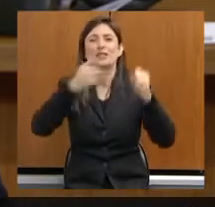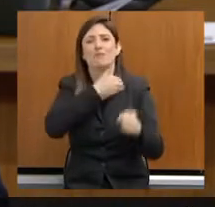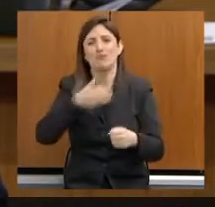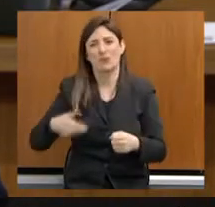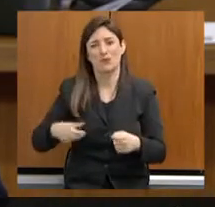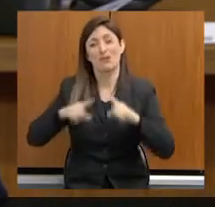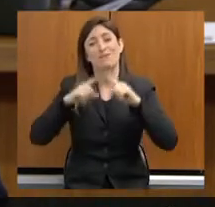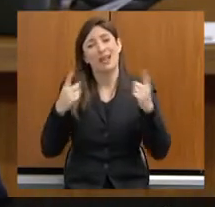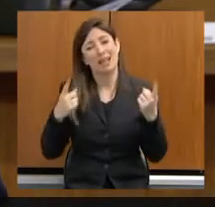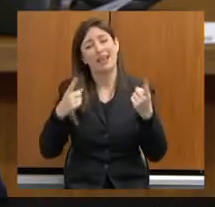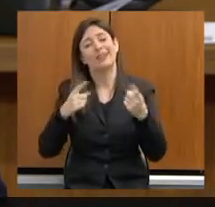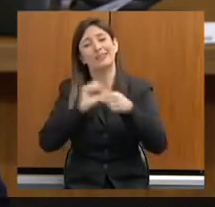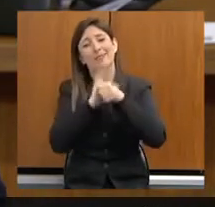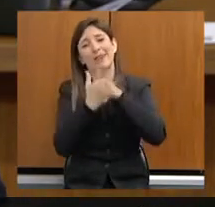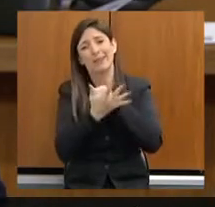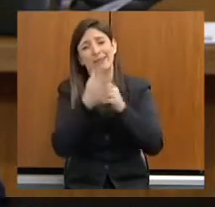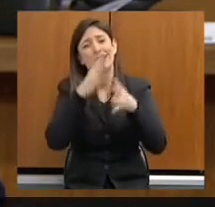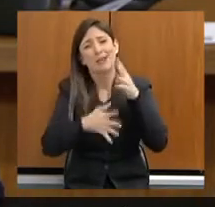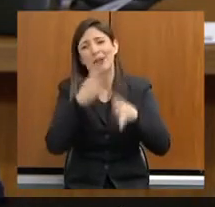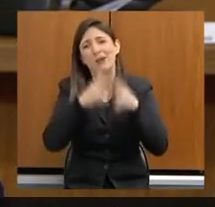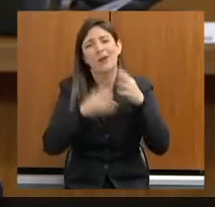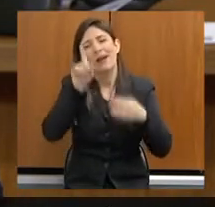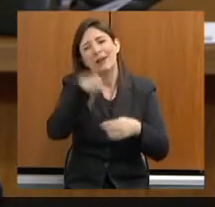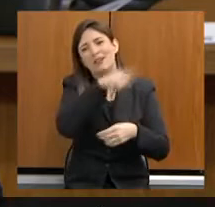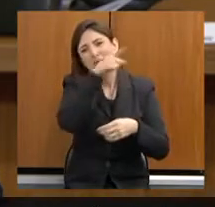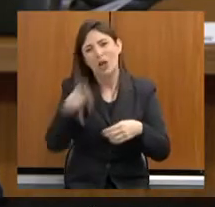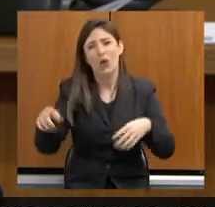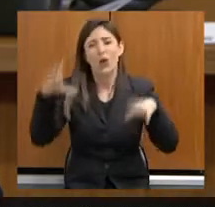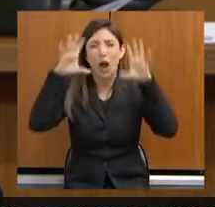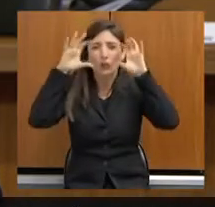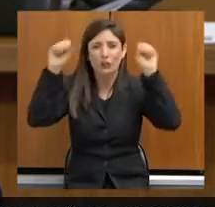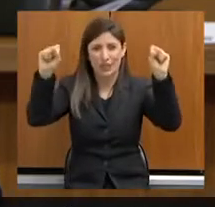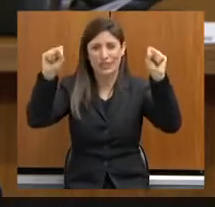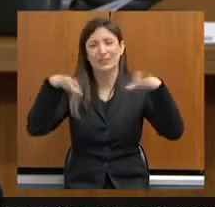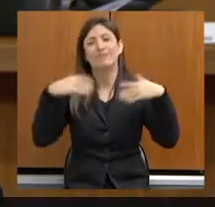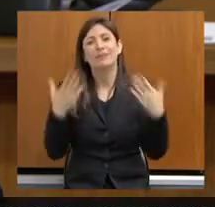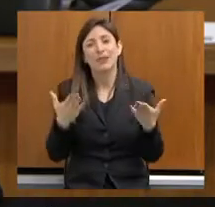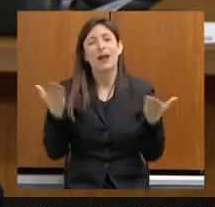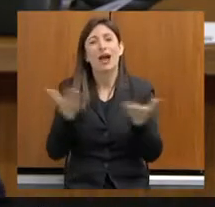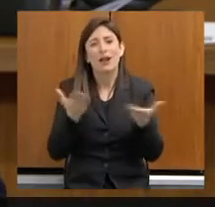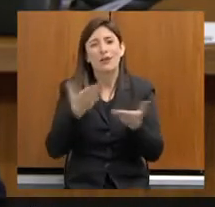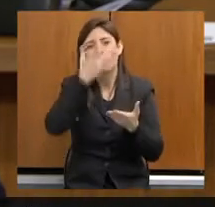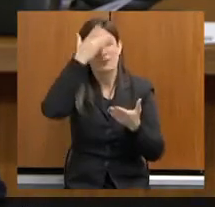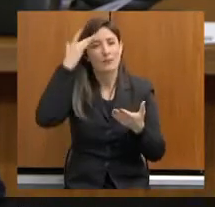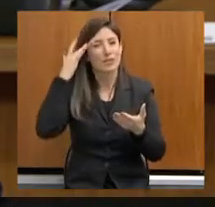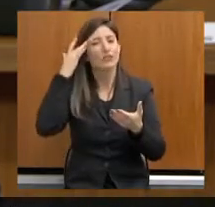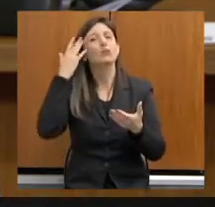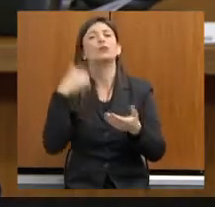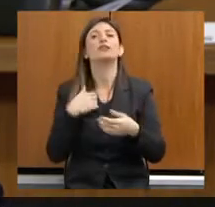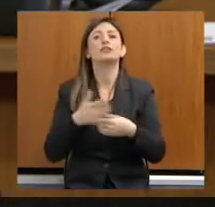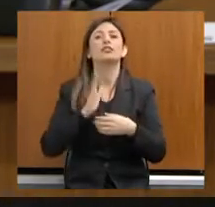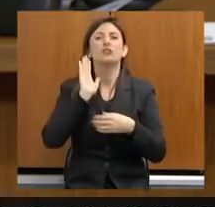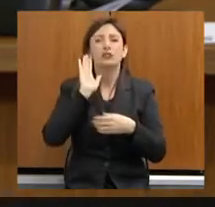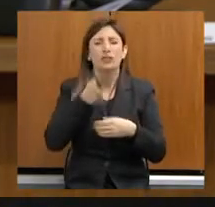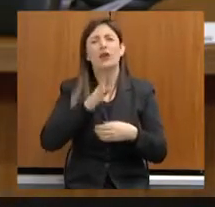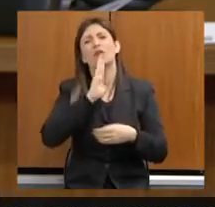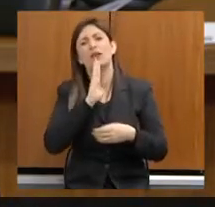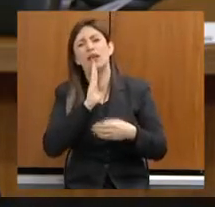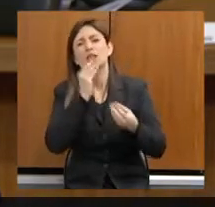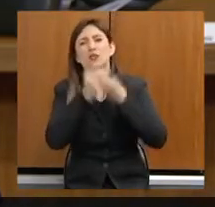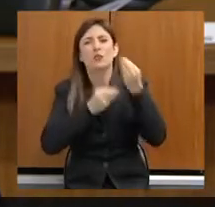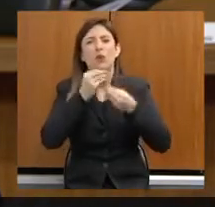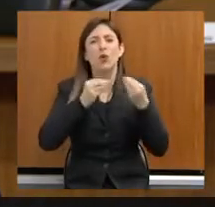suspender essas audiências agora como as pessoas estão com os protocolos de segurança mais absorvidos nos